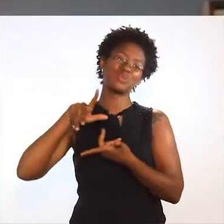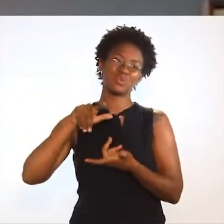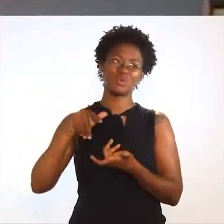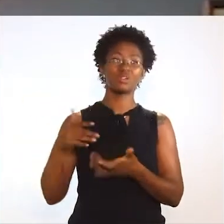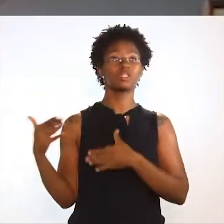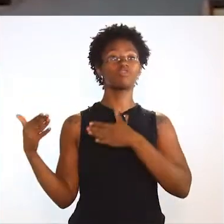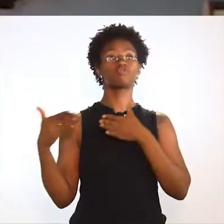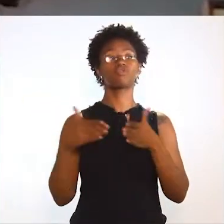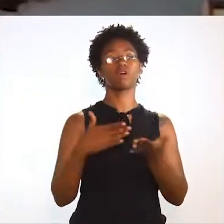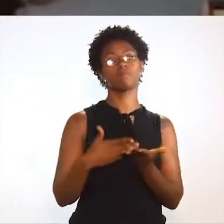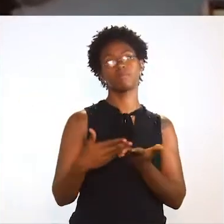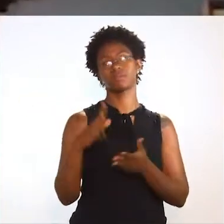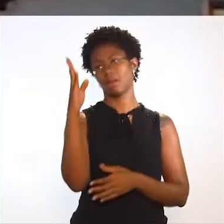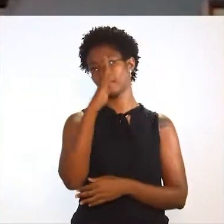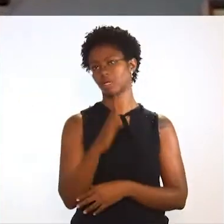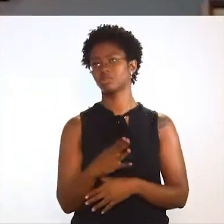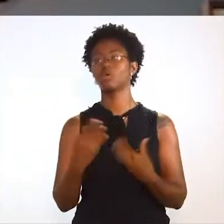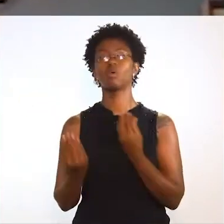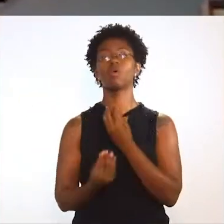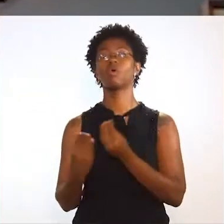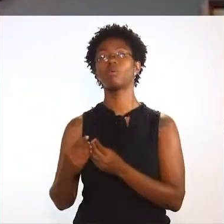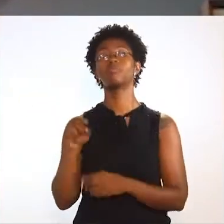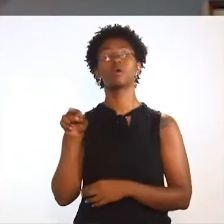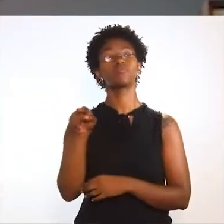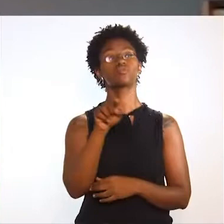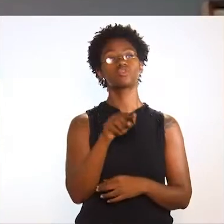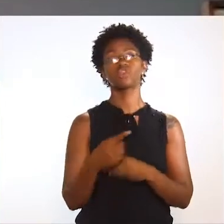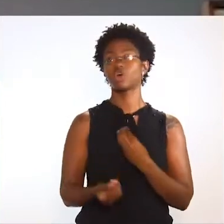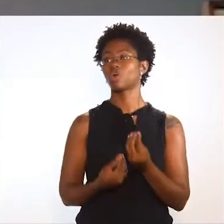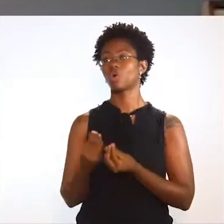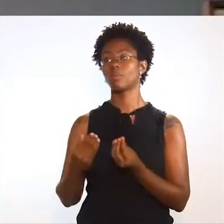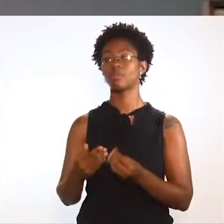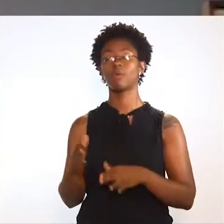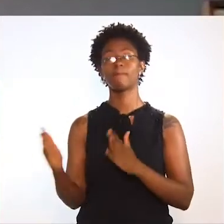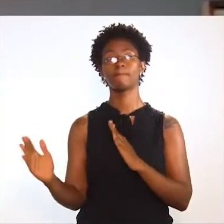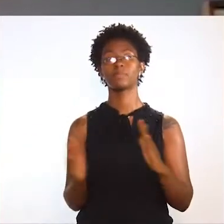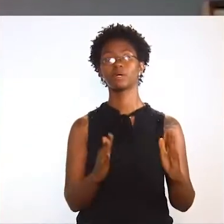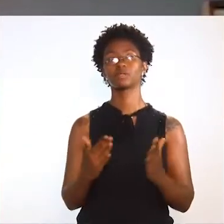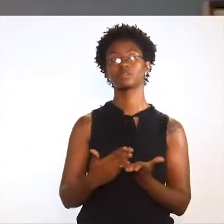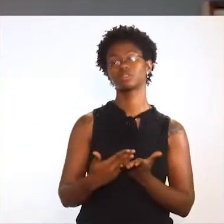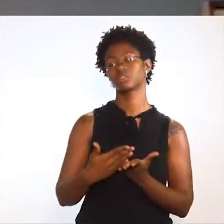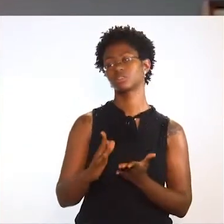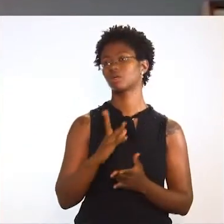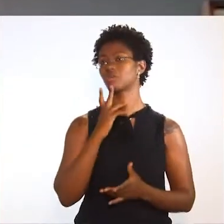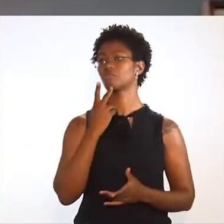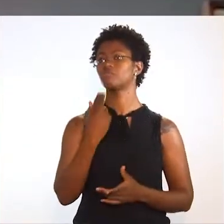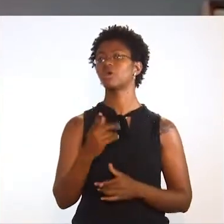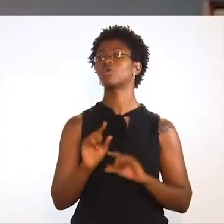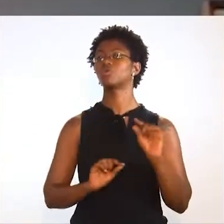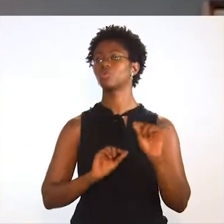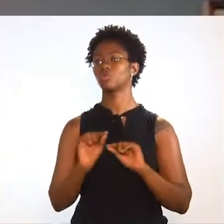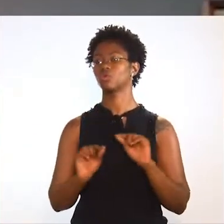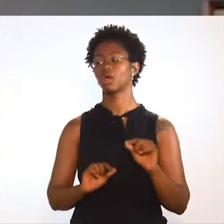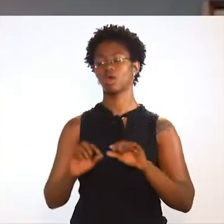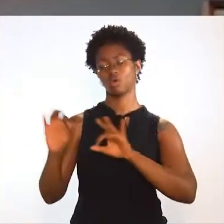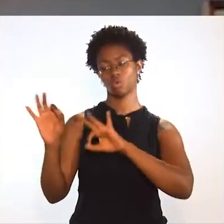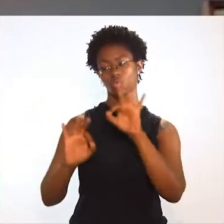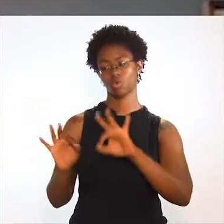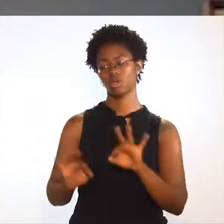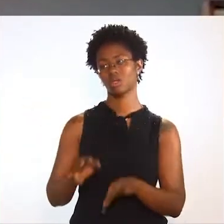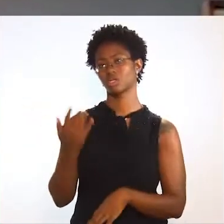chegando ao Brasil. Como é que foi para você, né, o momento inicial, assim, do tipo, olha, temos